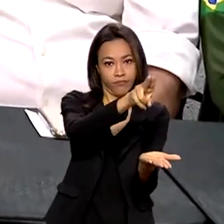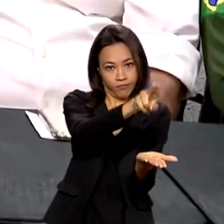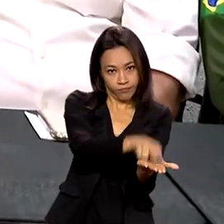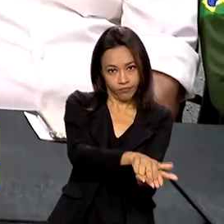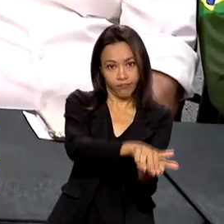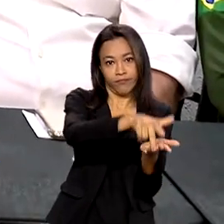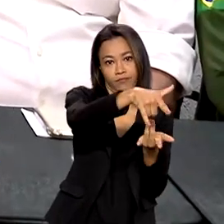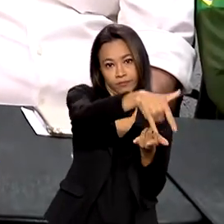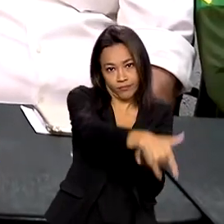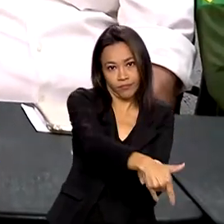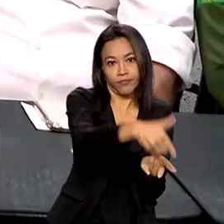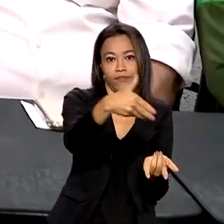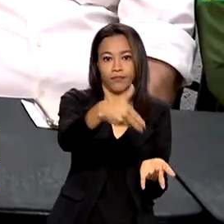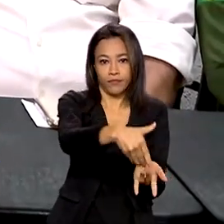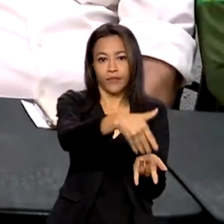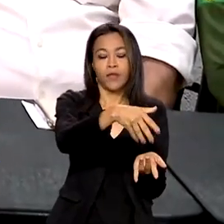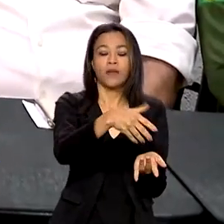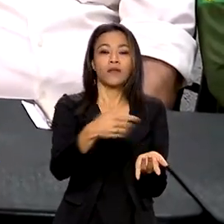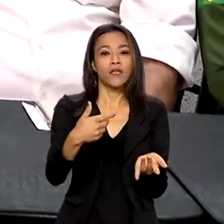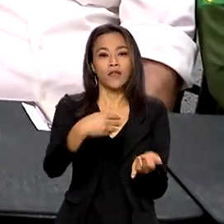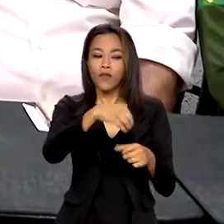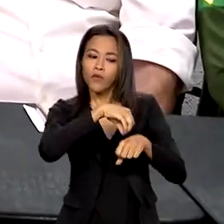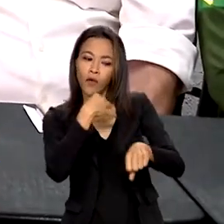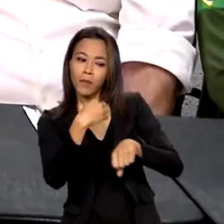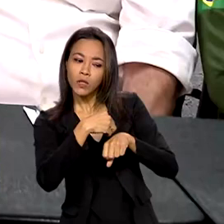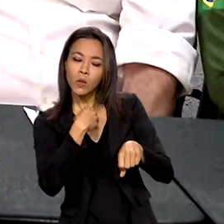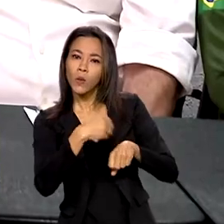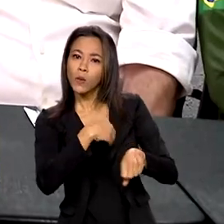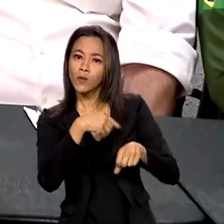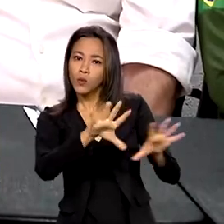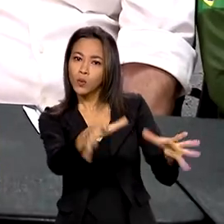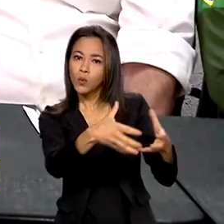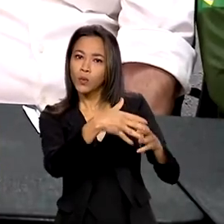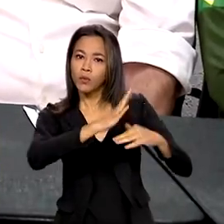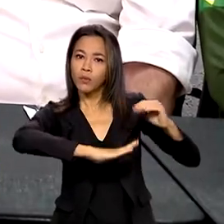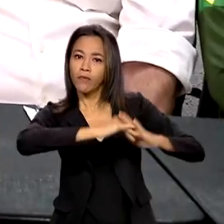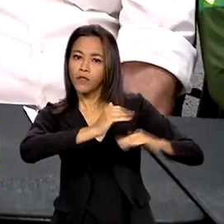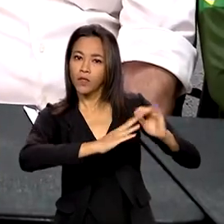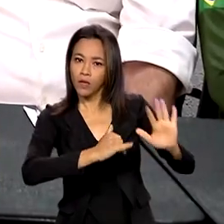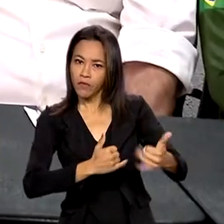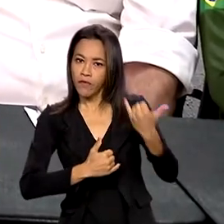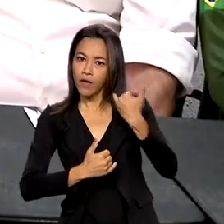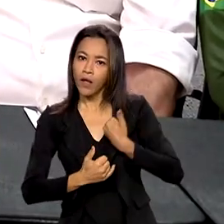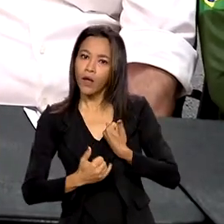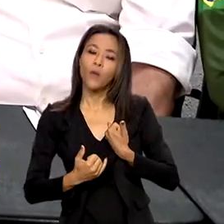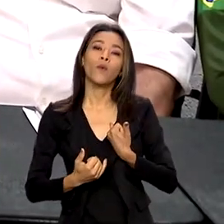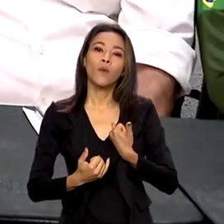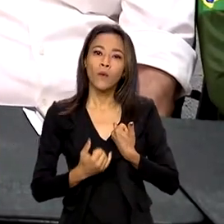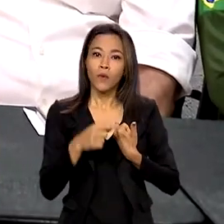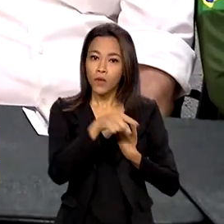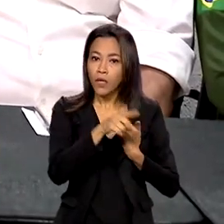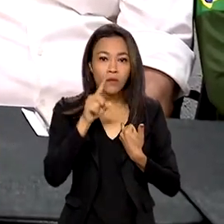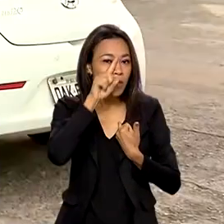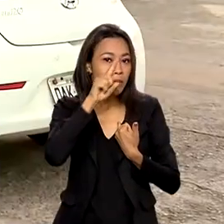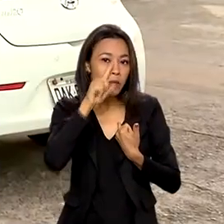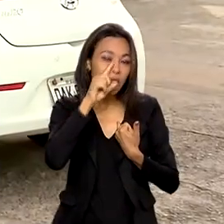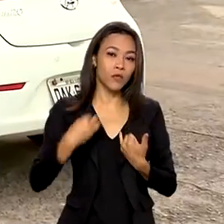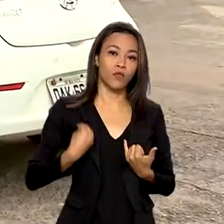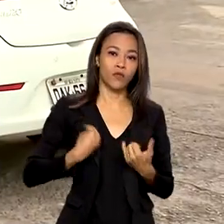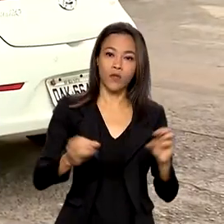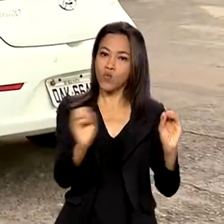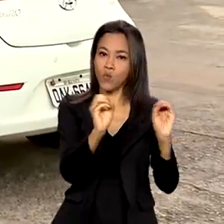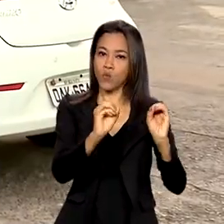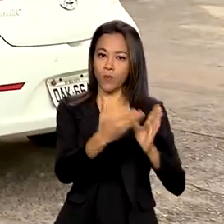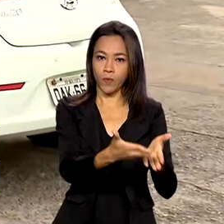estejam, segundo a informação que tive das equipes de saúde, sem correr risco de vida. Após